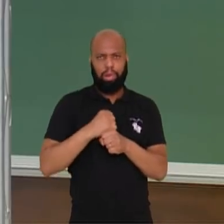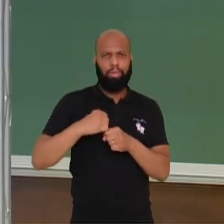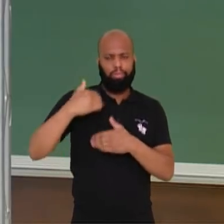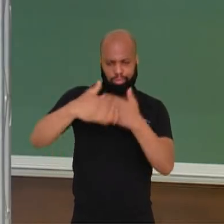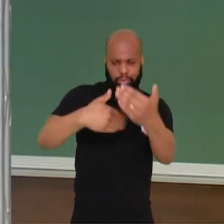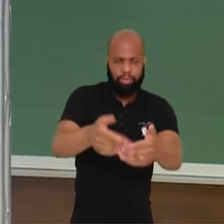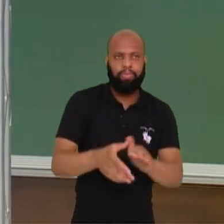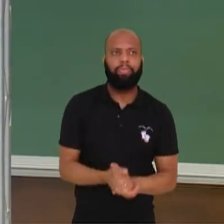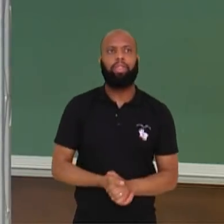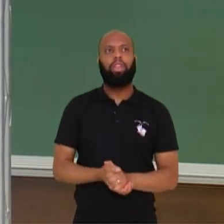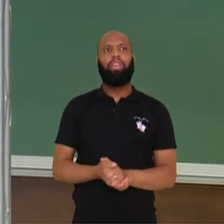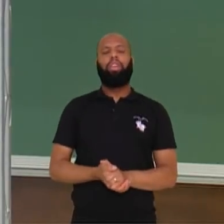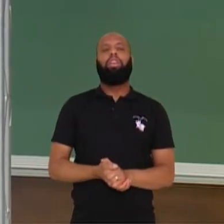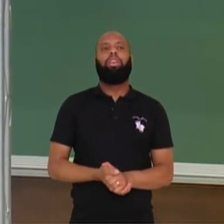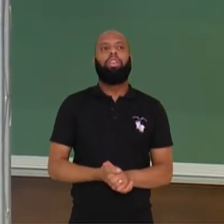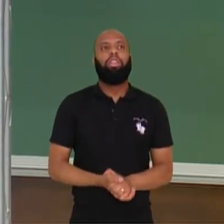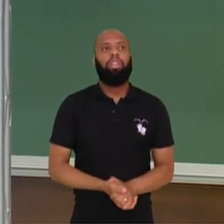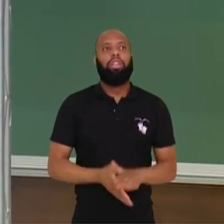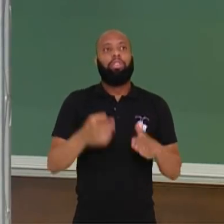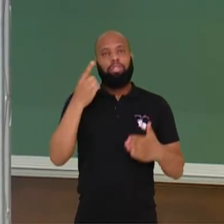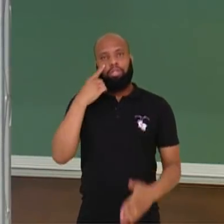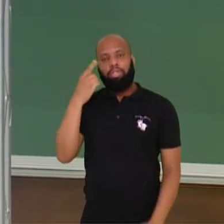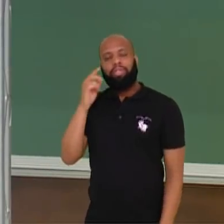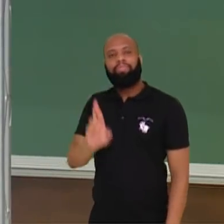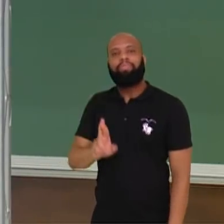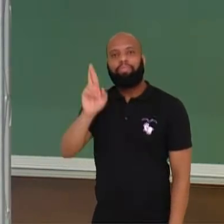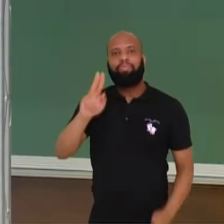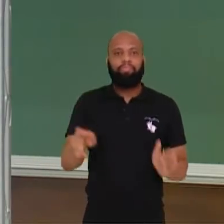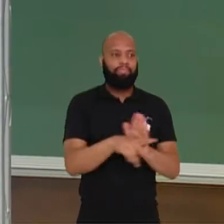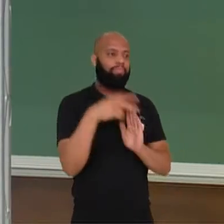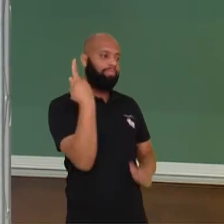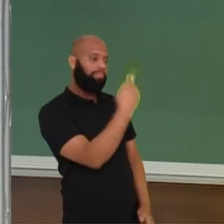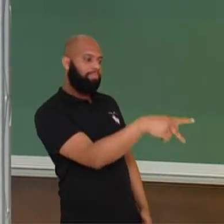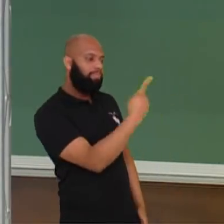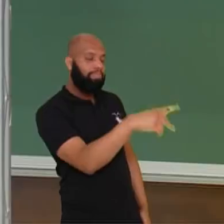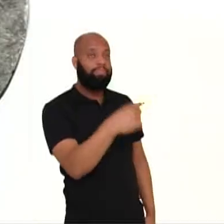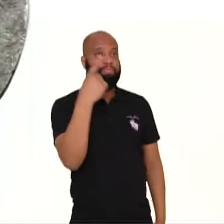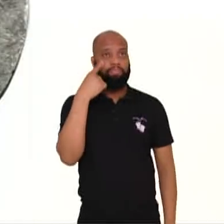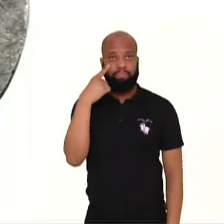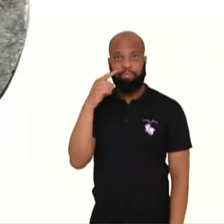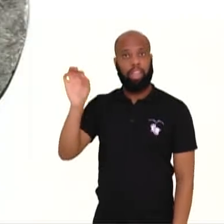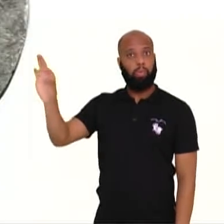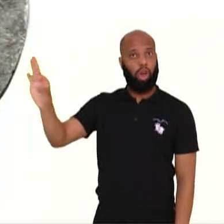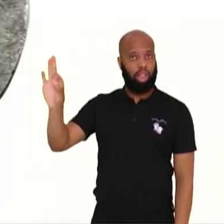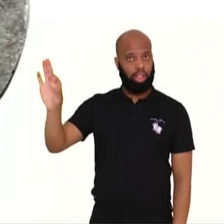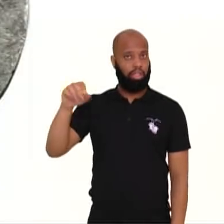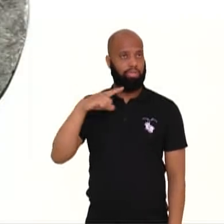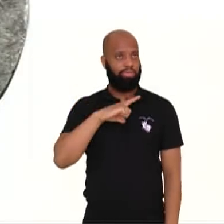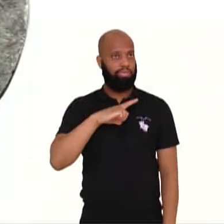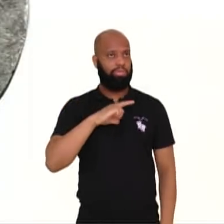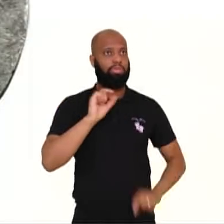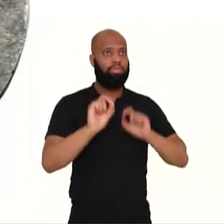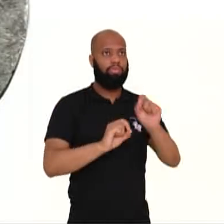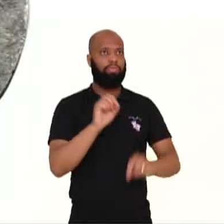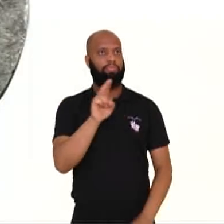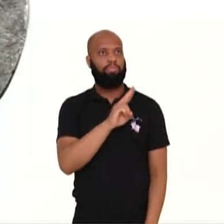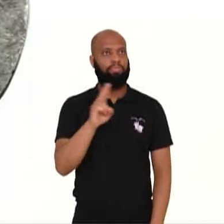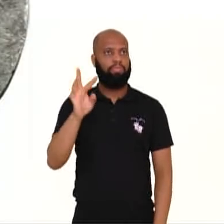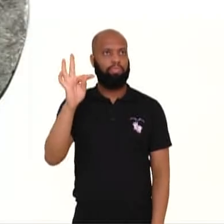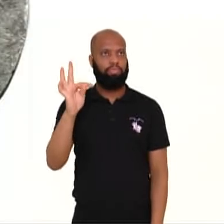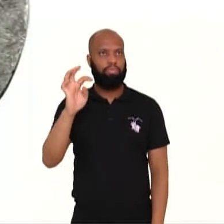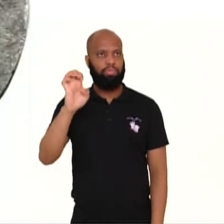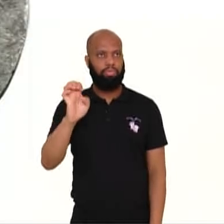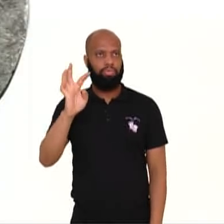grega. Muito bem, essa representação do Héracles aparece aqui nessa moeda chamada tetradracma de